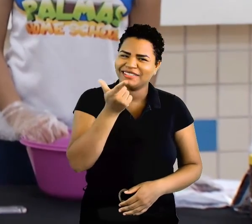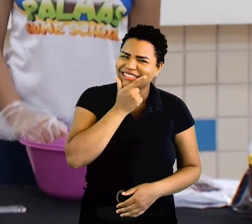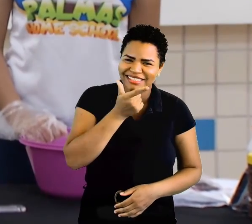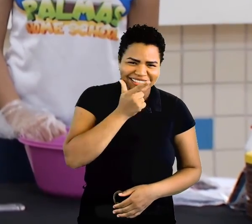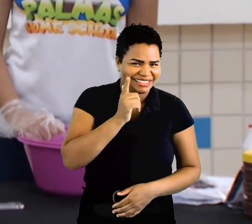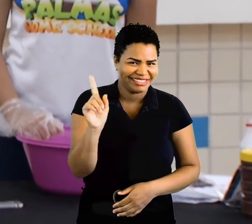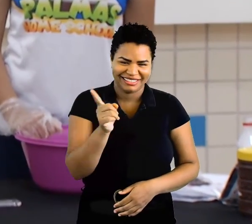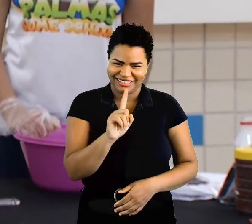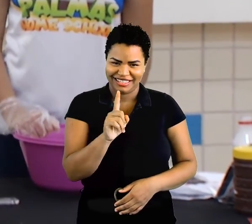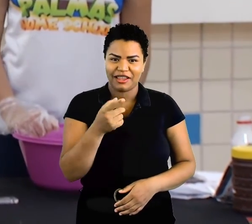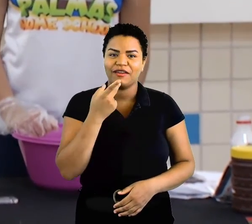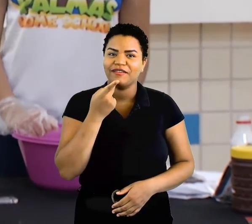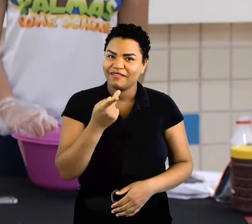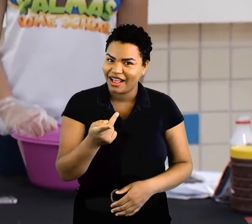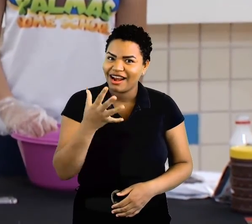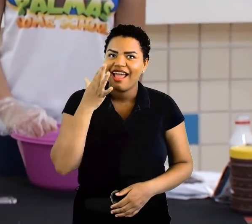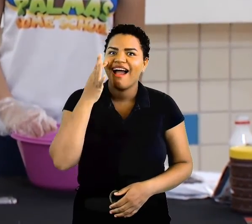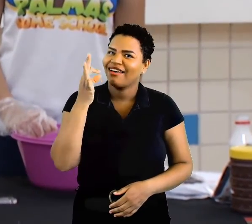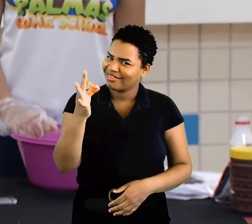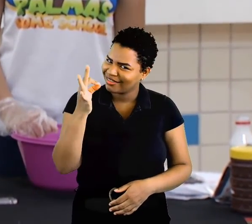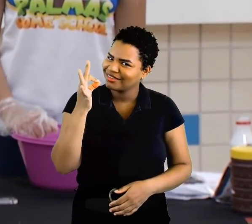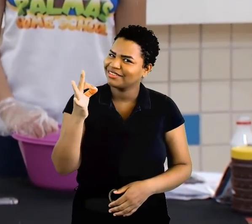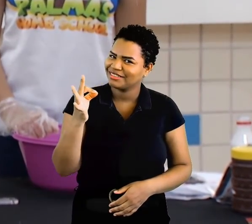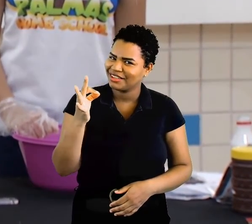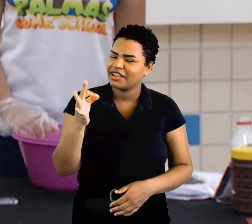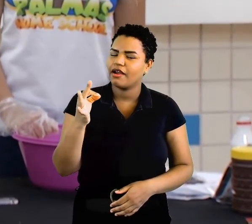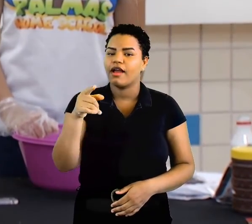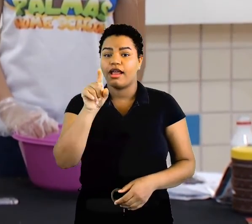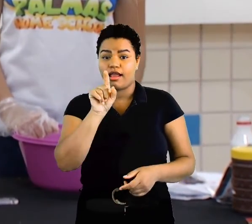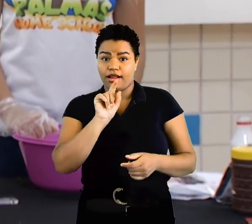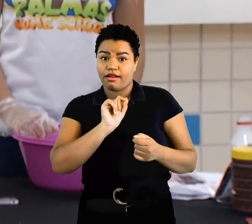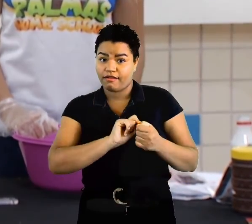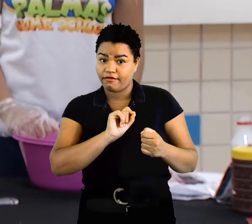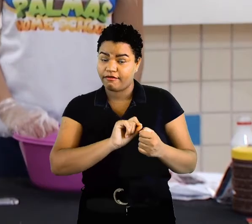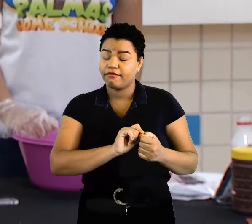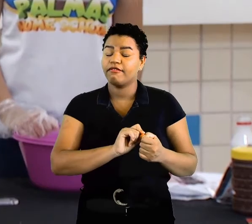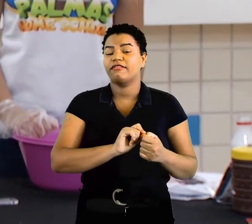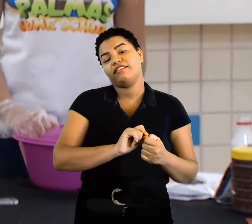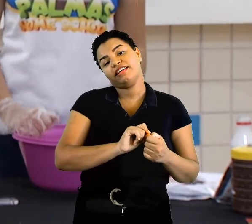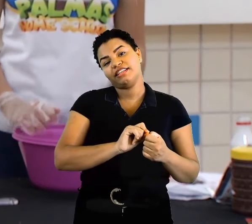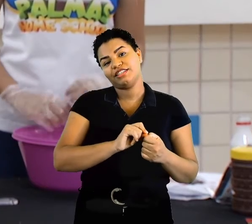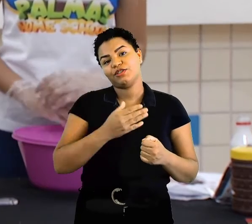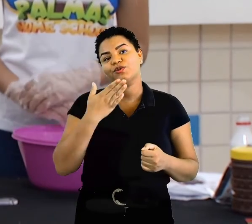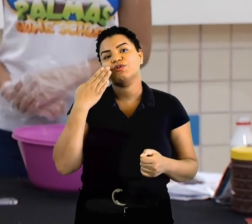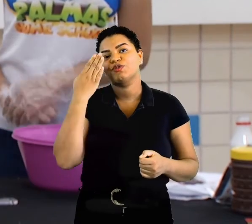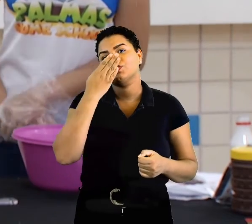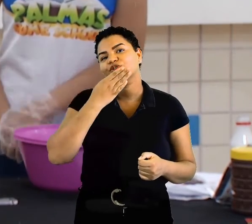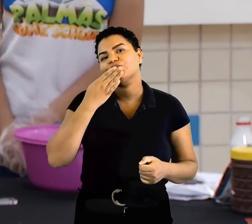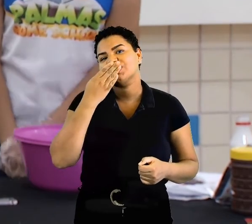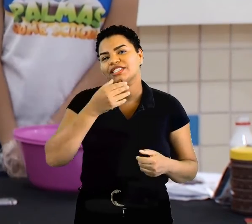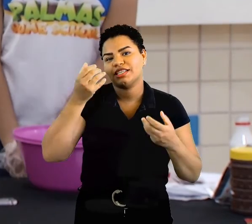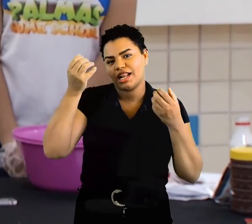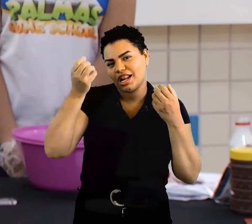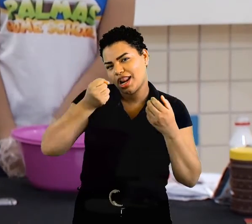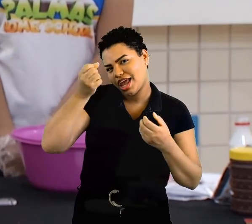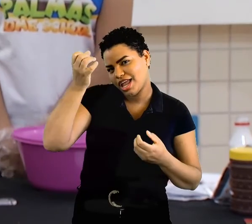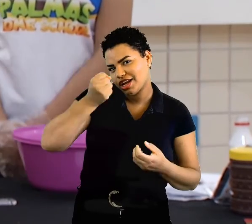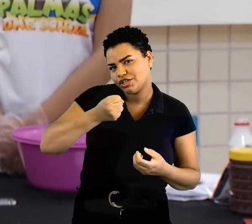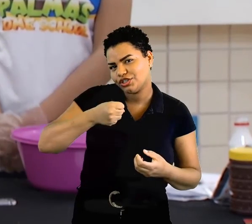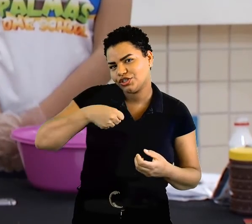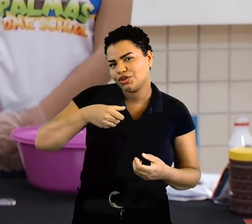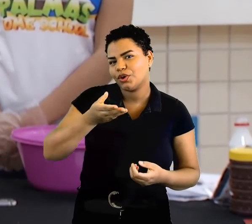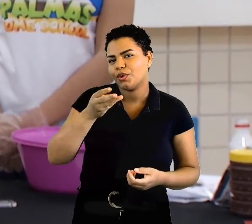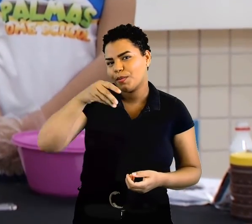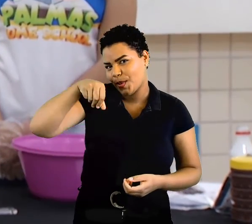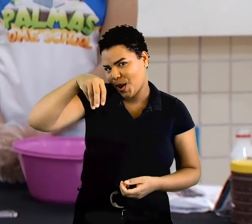para vocês, presta atenção. Ela fez hoje para nós aqui o docinho do leite em pó. Olha